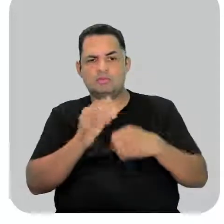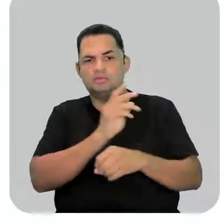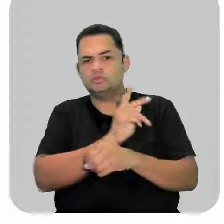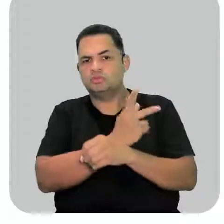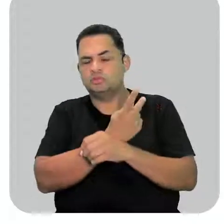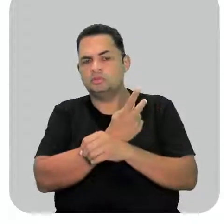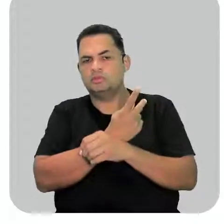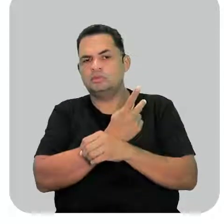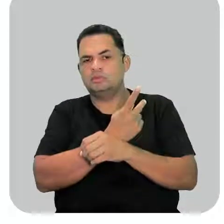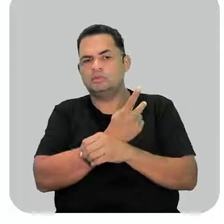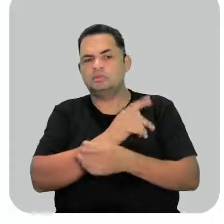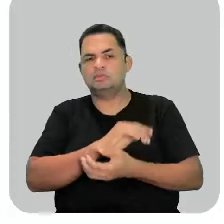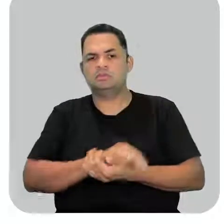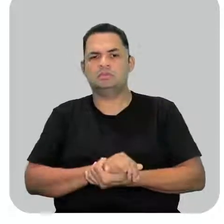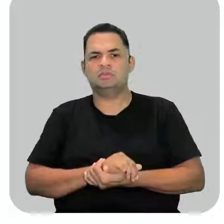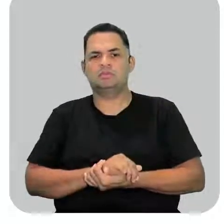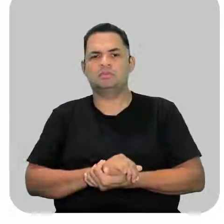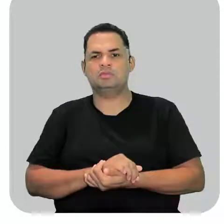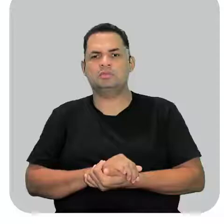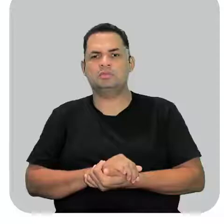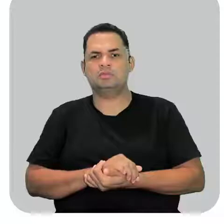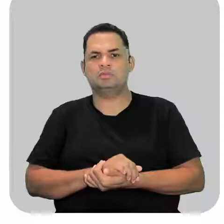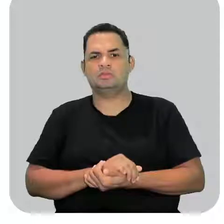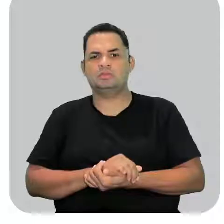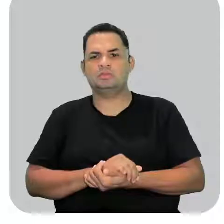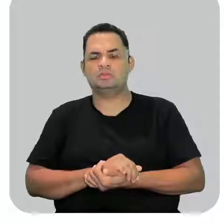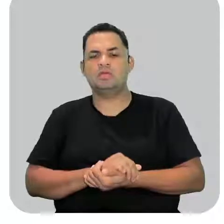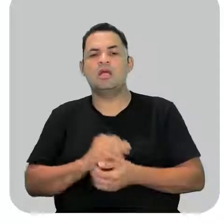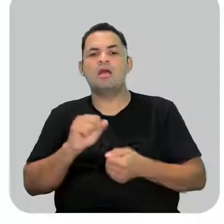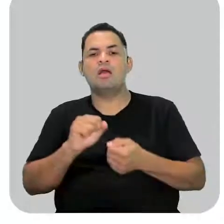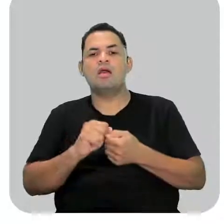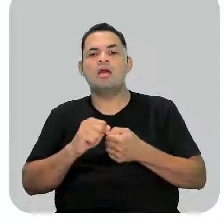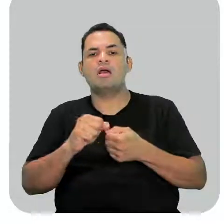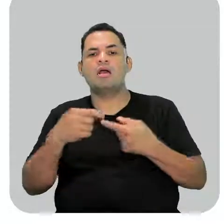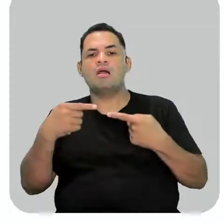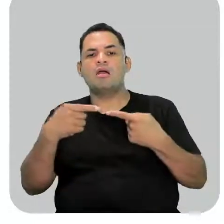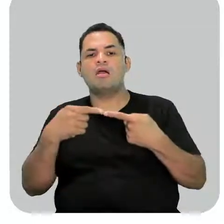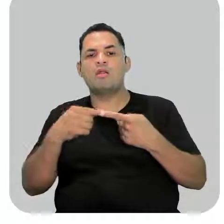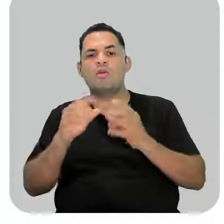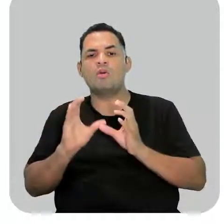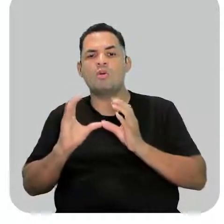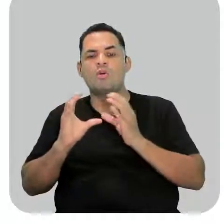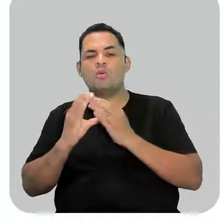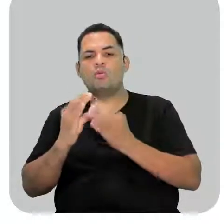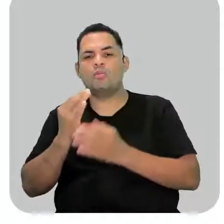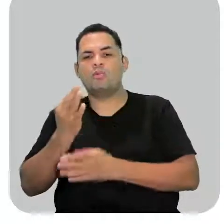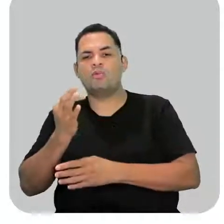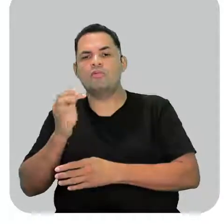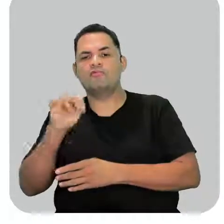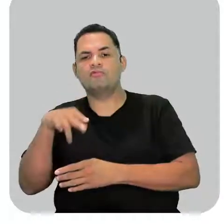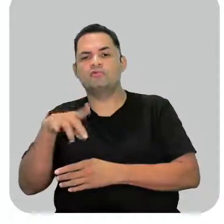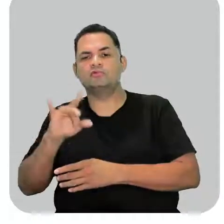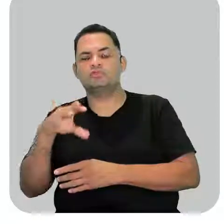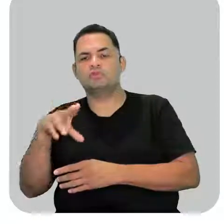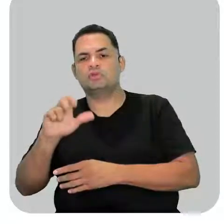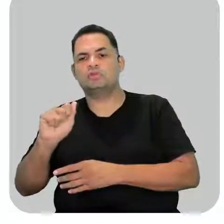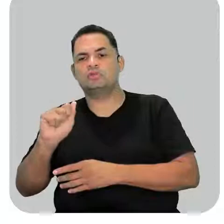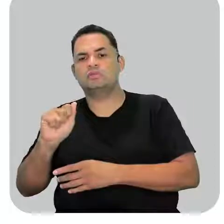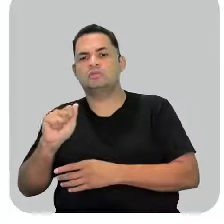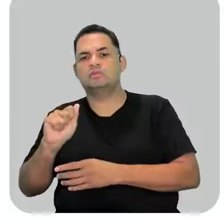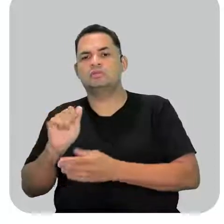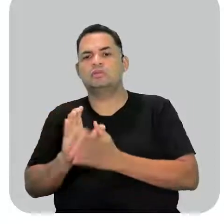aqui e vai fazer a ligação formando o grupo funcional, que a gente chama de